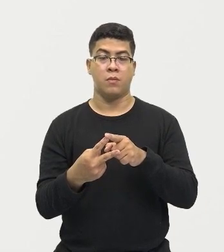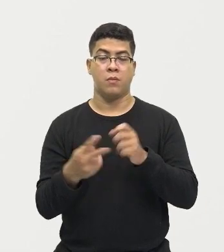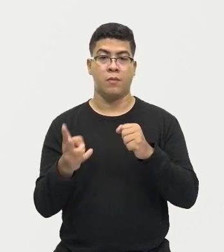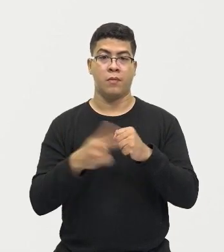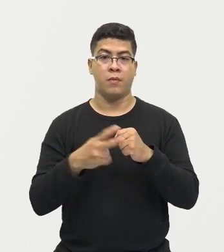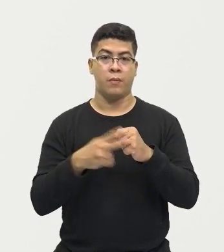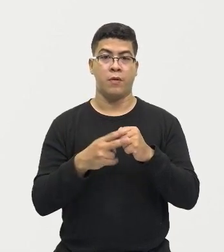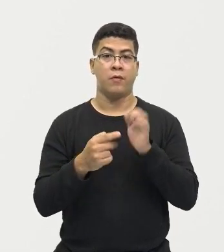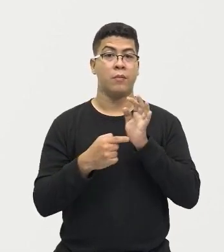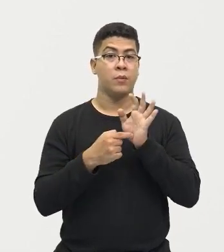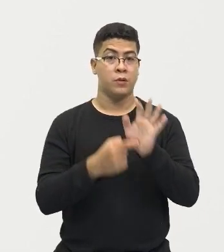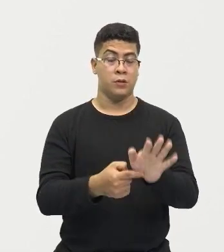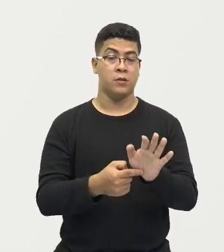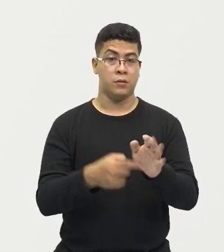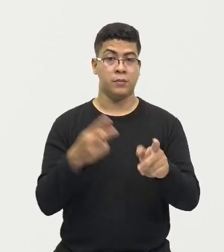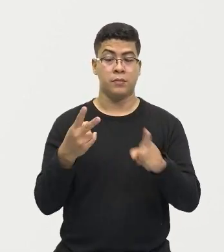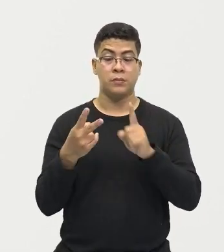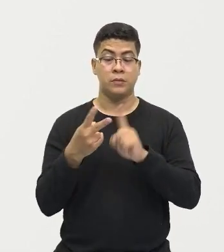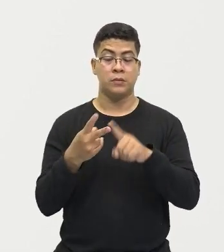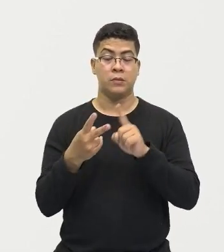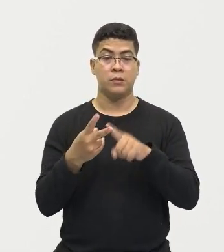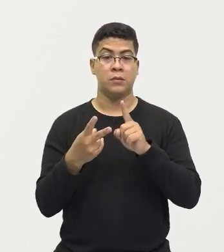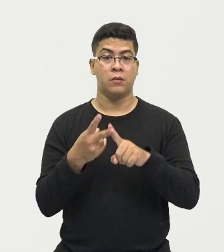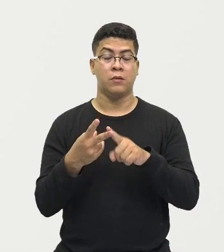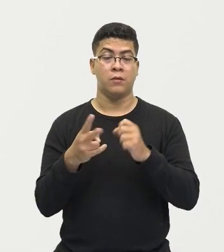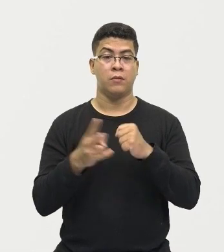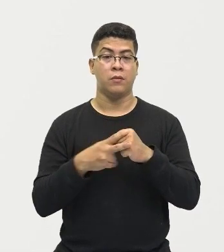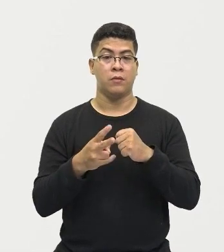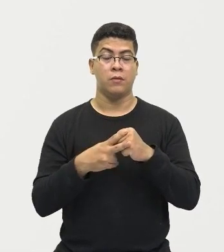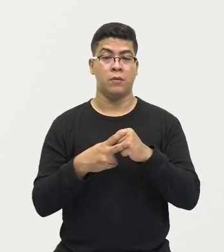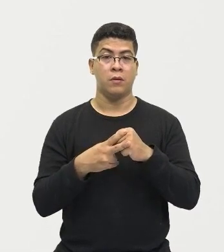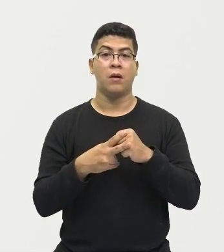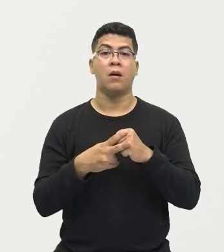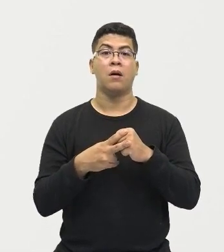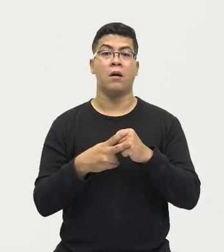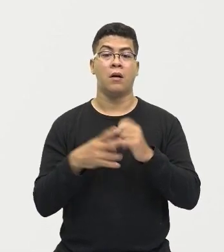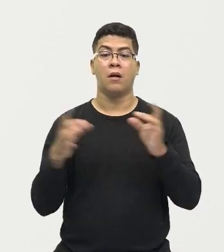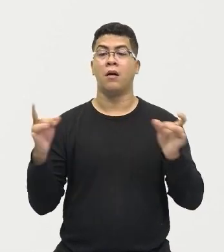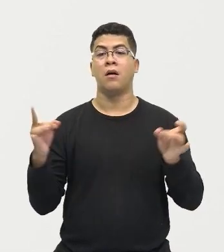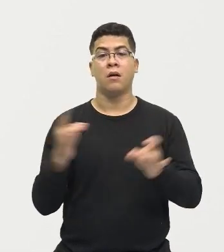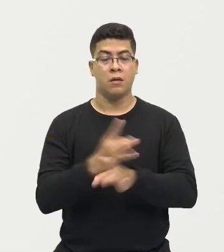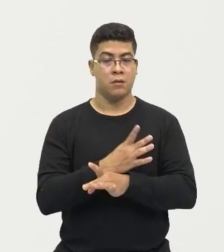orações. Ok? Bacana. Olha só. Então temos aí.